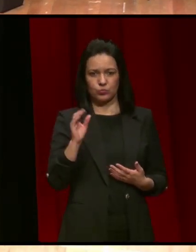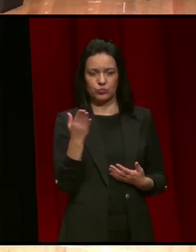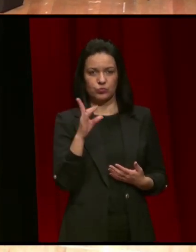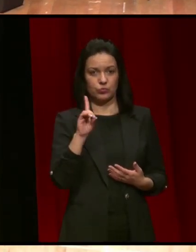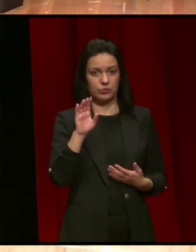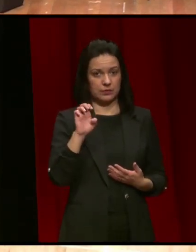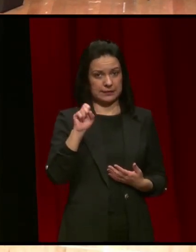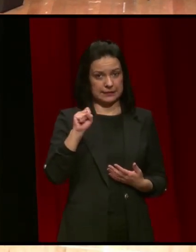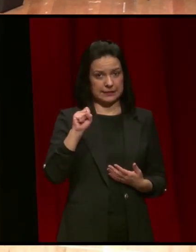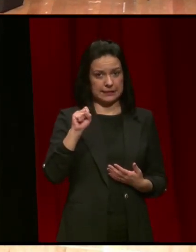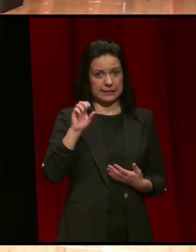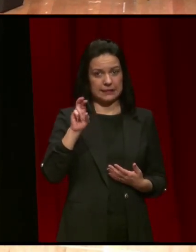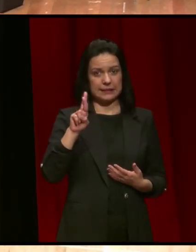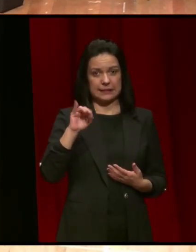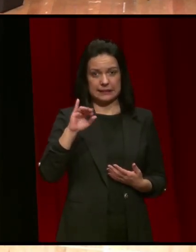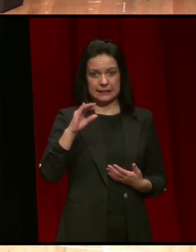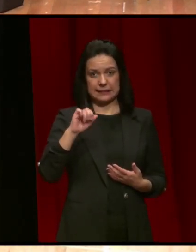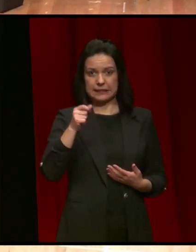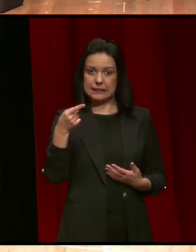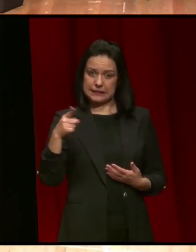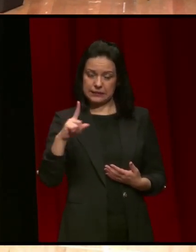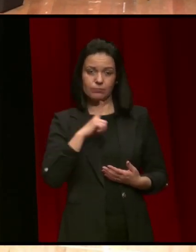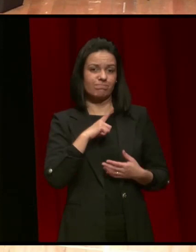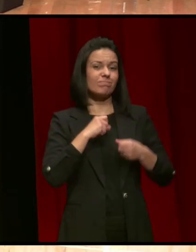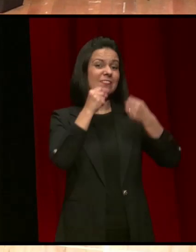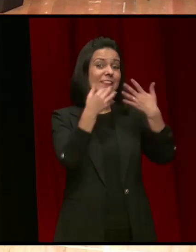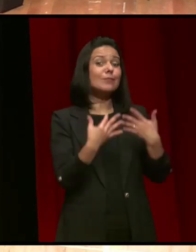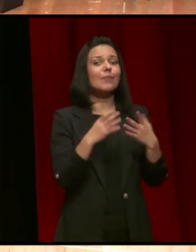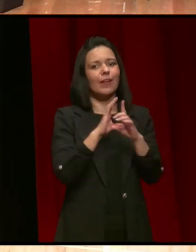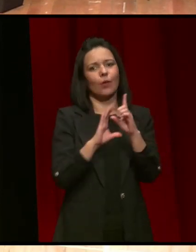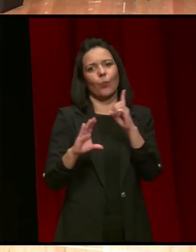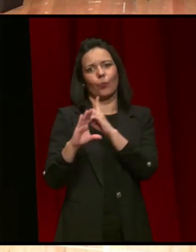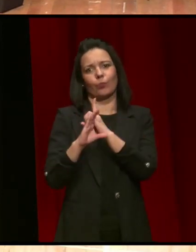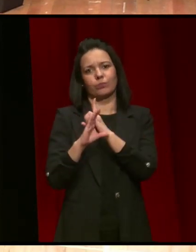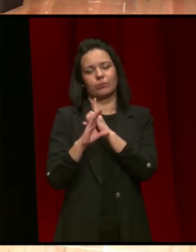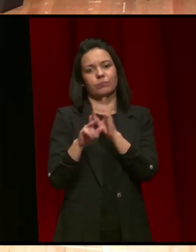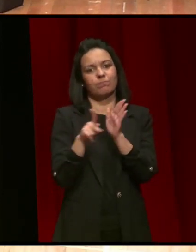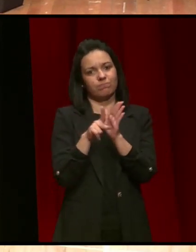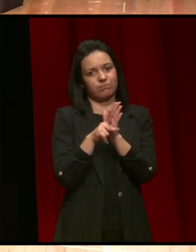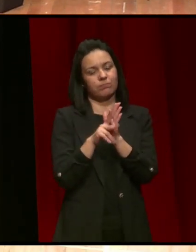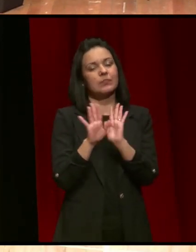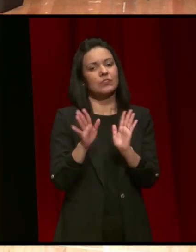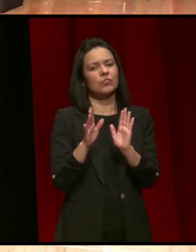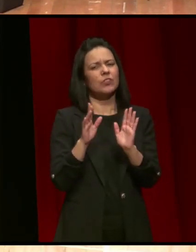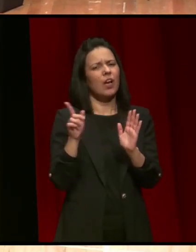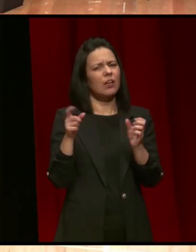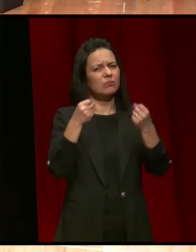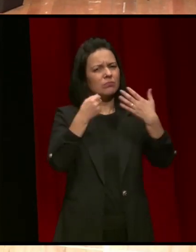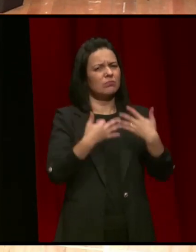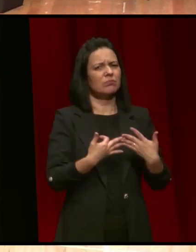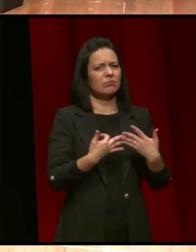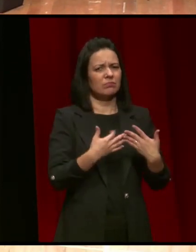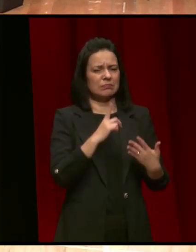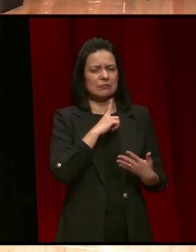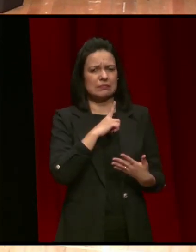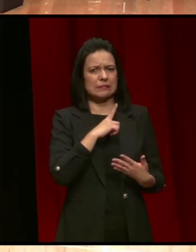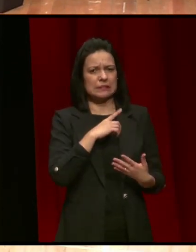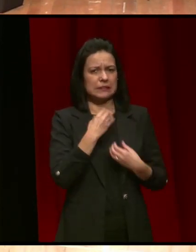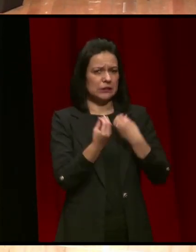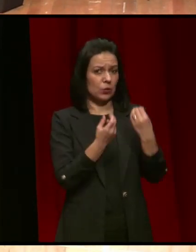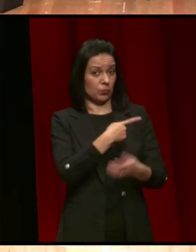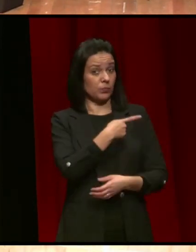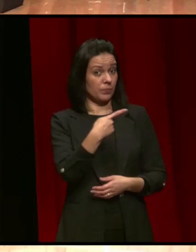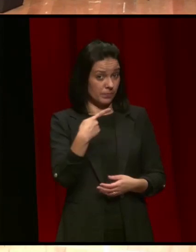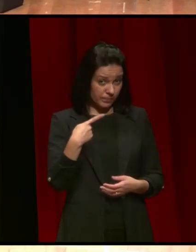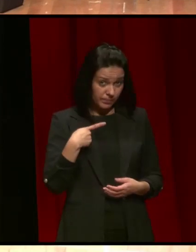vai depender de novo daquilo que eu falei hoje, a gente pode falar isso mais amanhã. O pastor, né, ele pode,